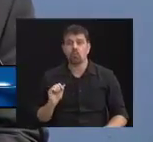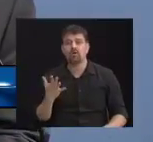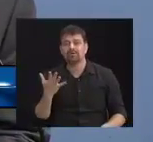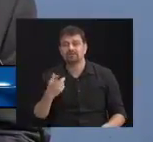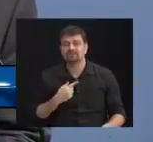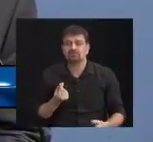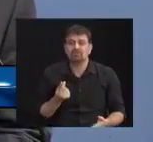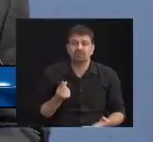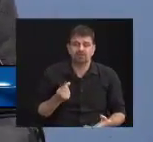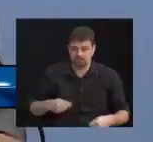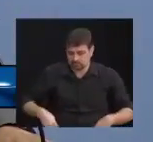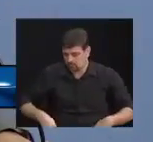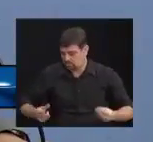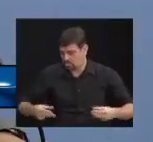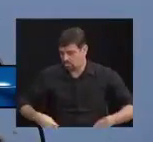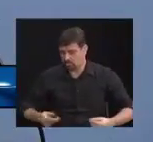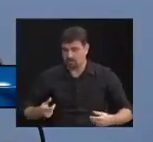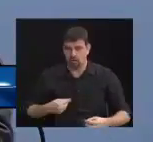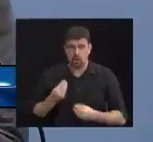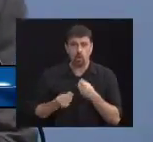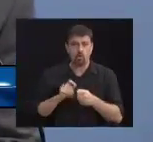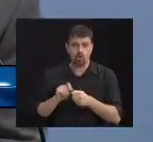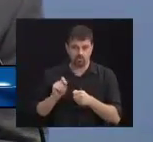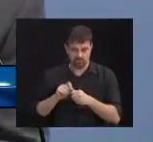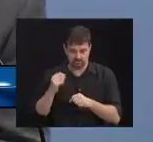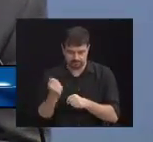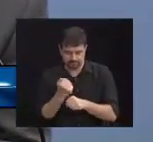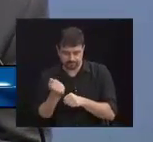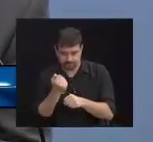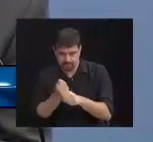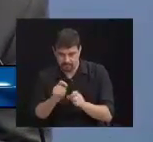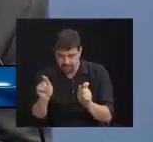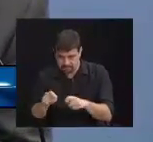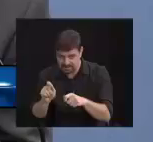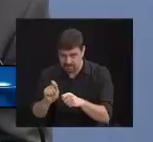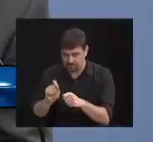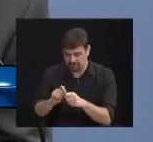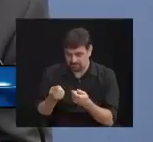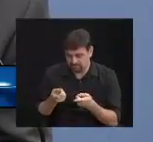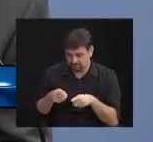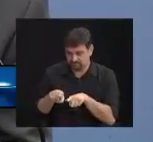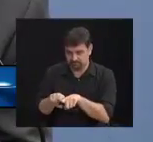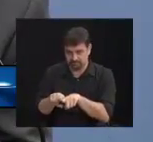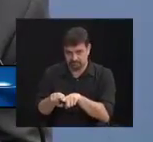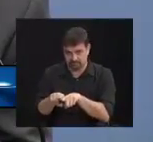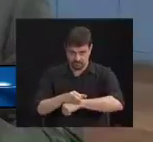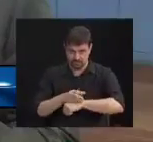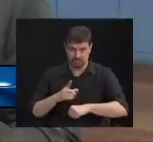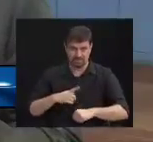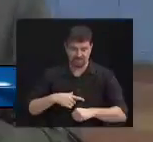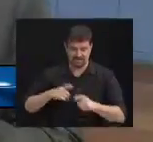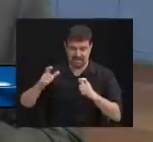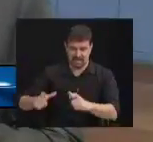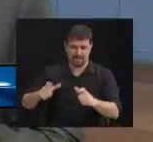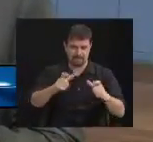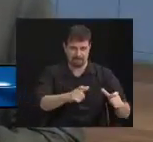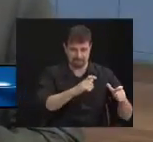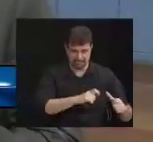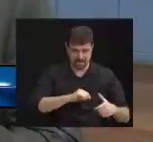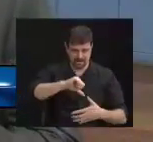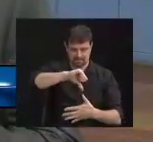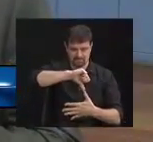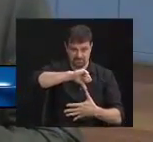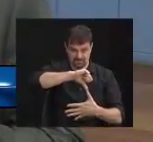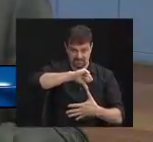quilômetro, como pode ser feito isso, se pode ser feito numa parceria pública-privada. Para o parlamentar,